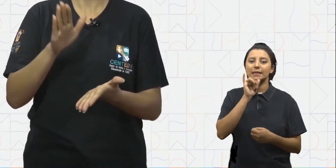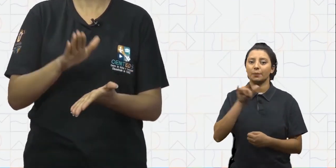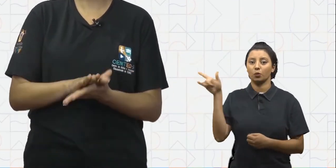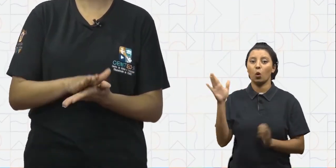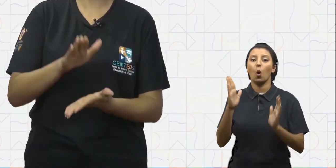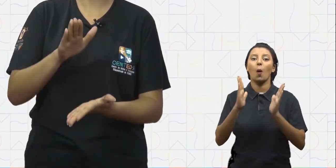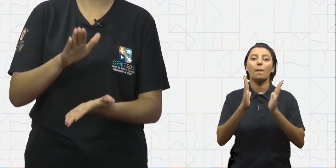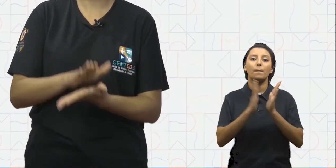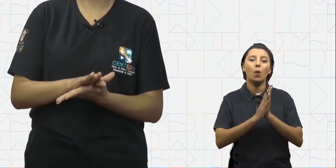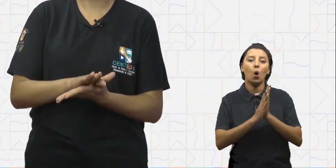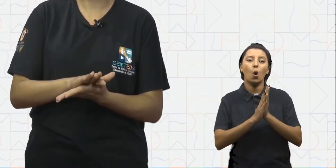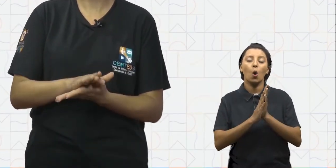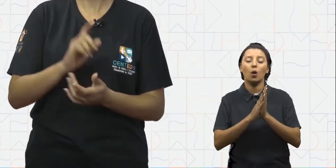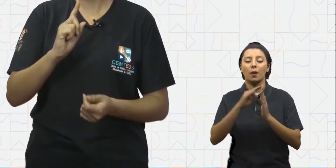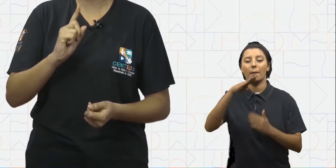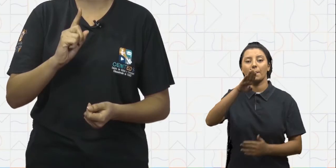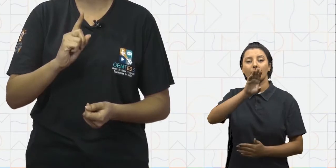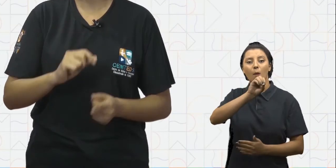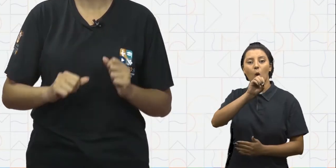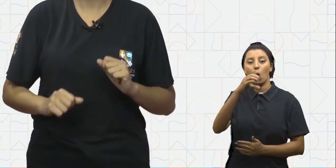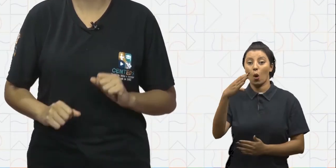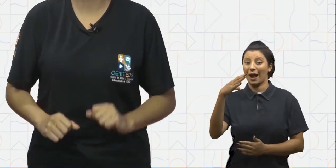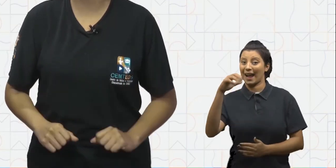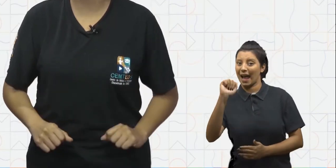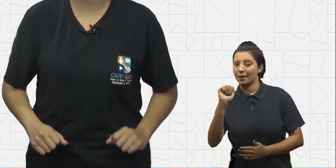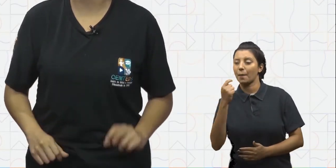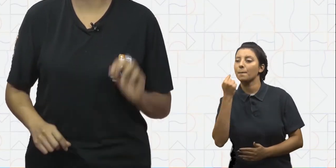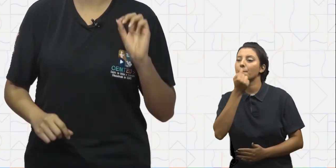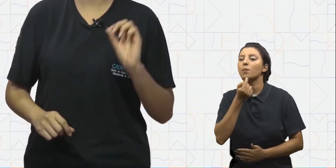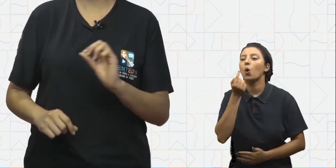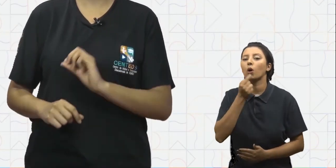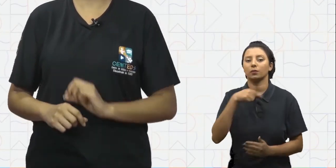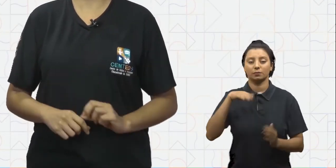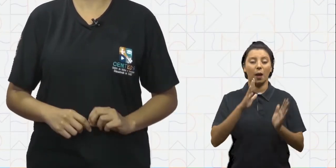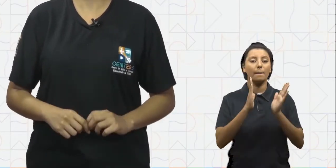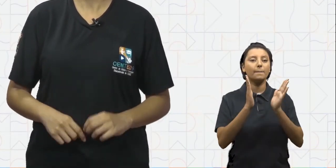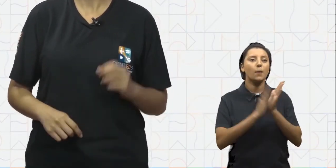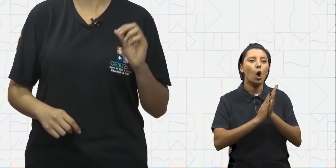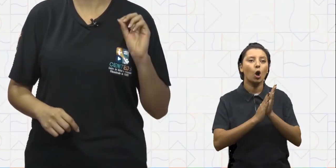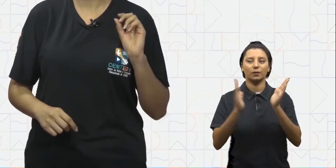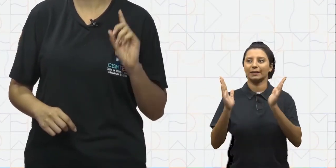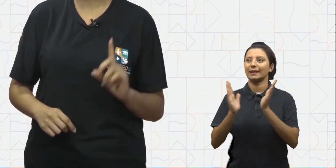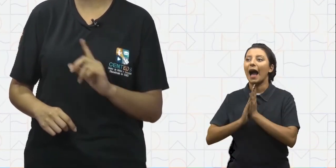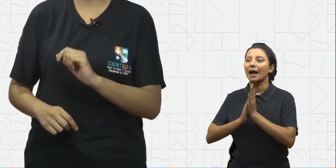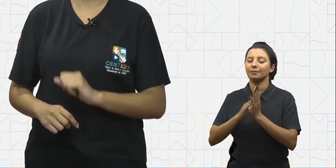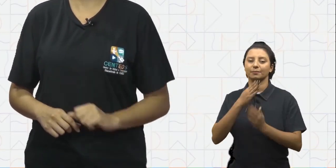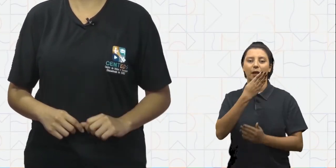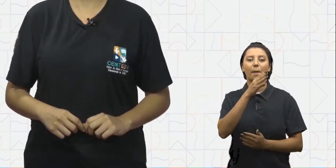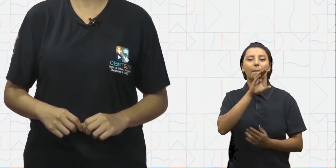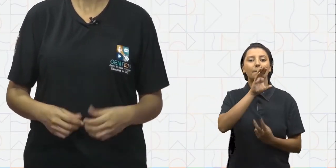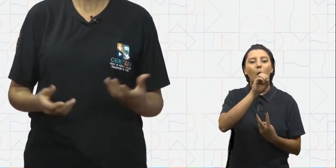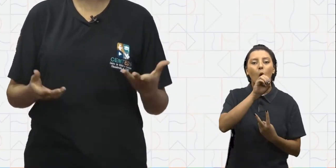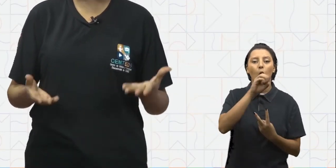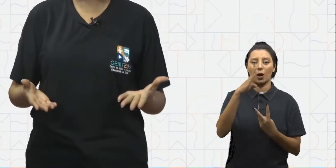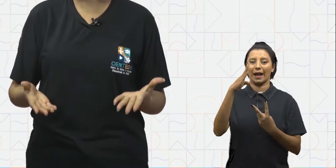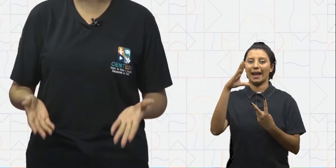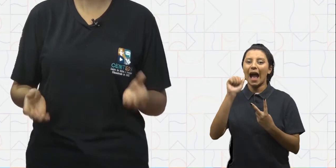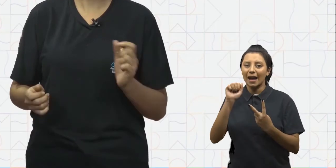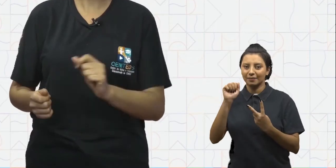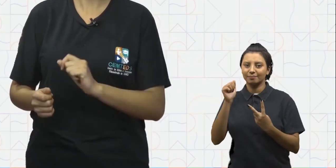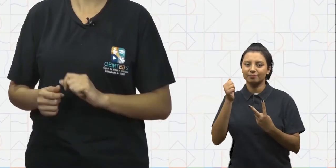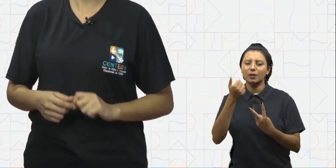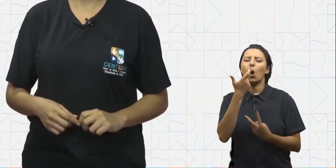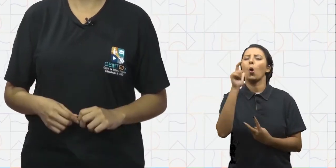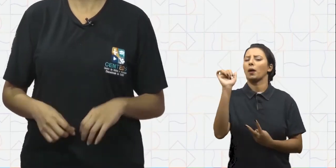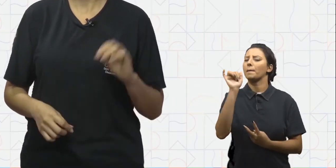palavra boca. Olha só, bati palmas duas vezes e são duas sílabas. Vamos testar